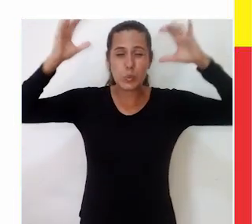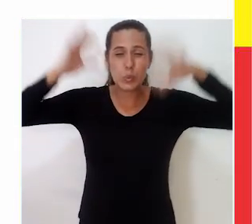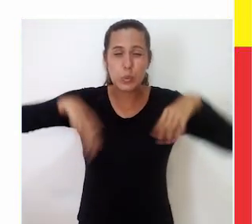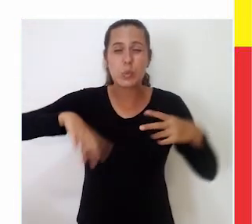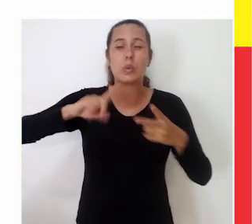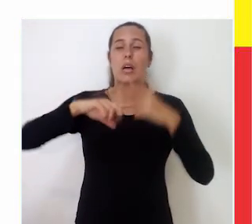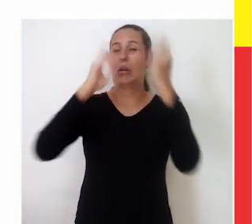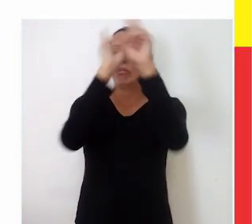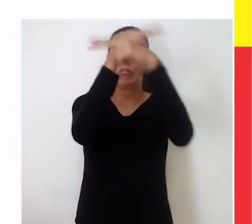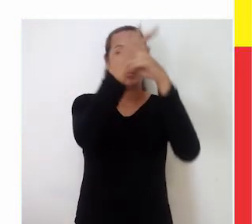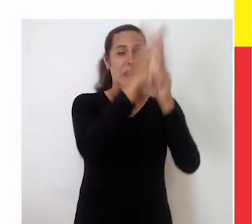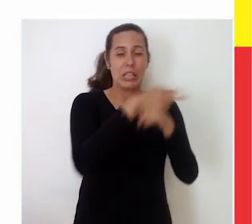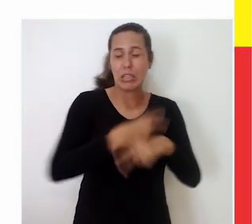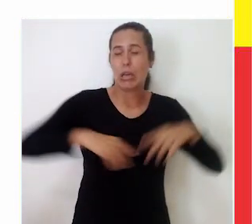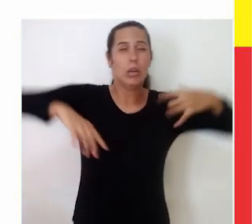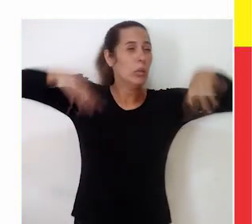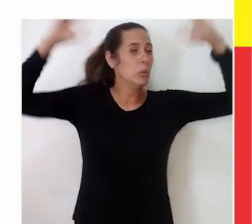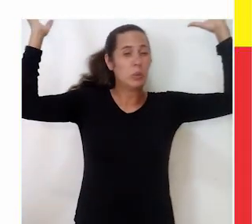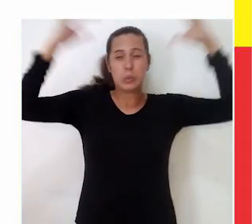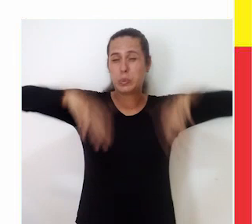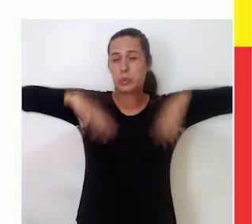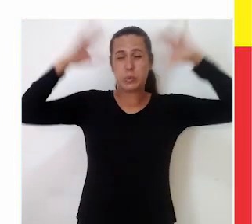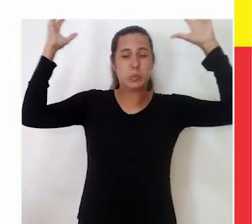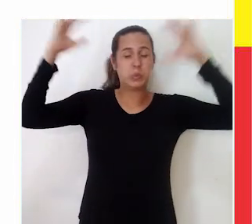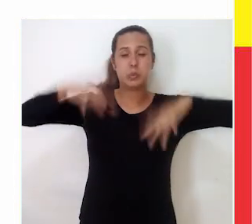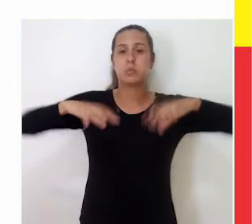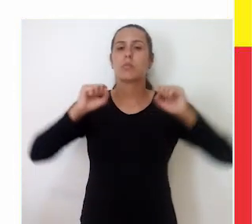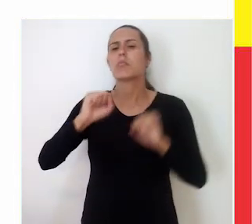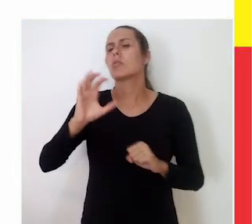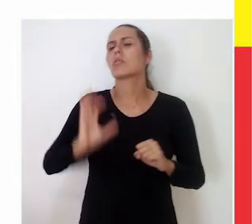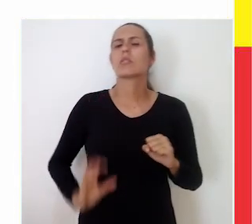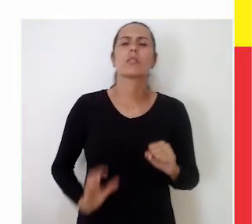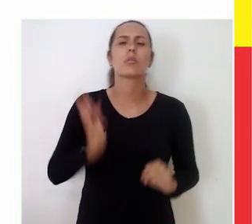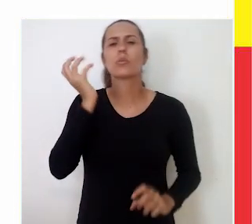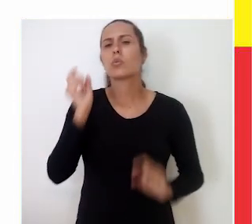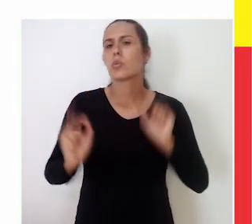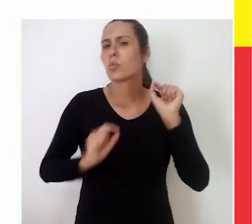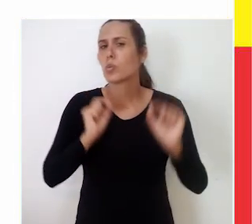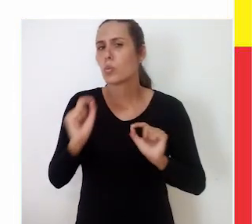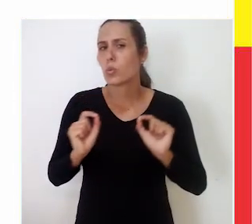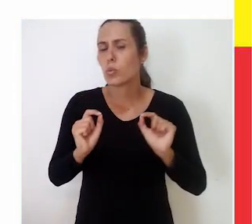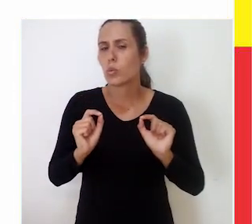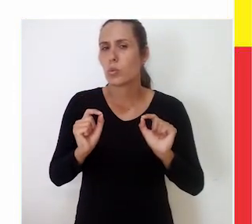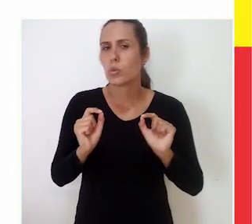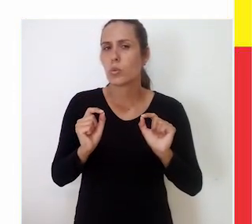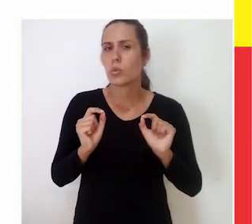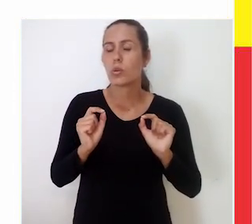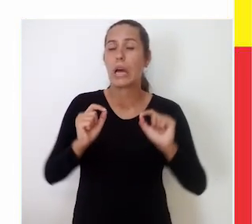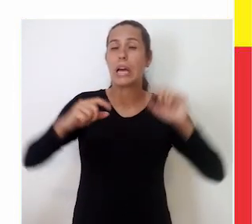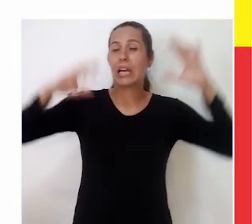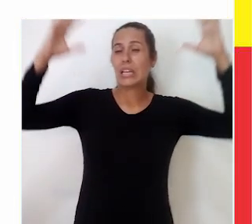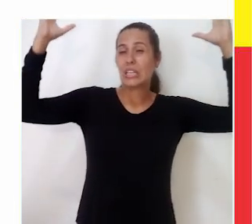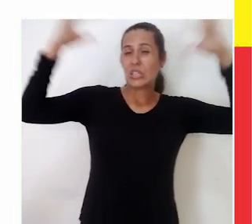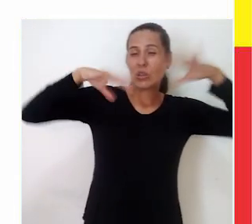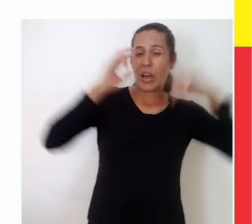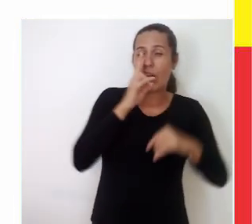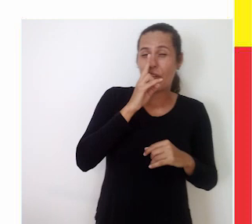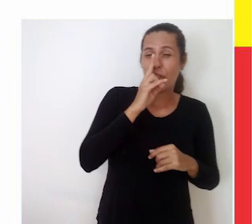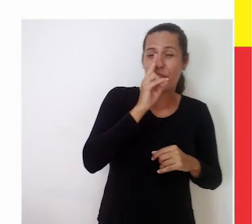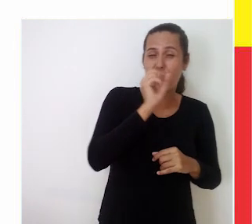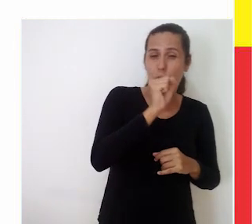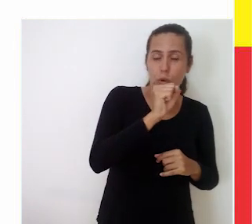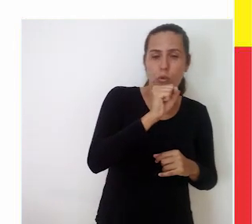maior de ventos. E pode ocorrer o quê? Pode ocorrer chuva forte, pode